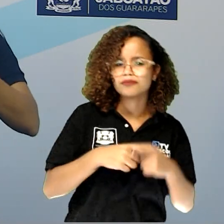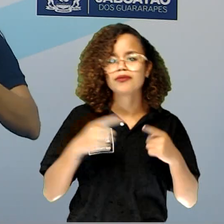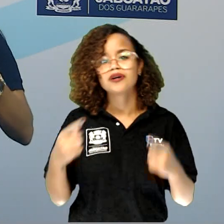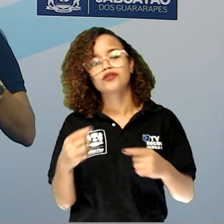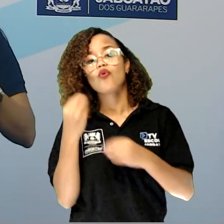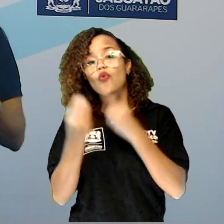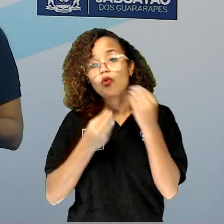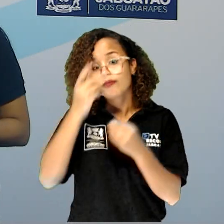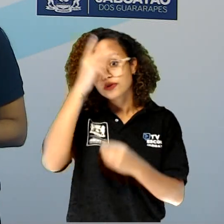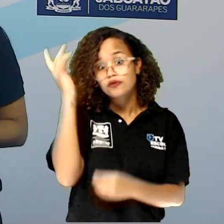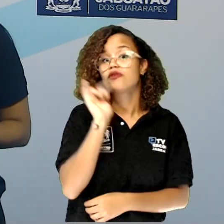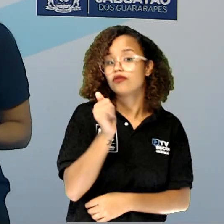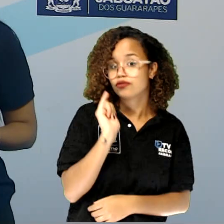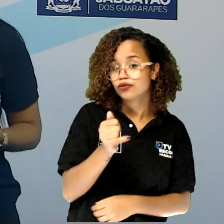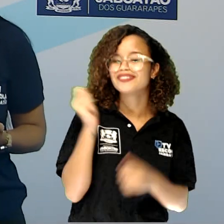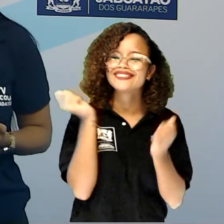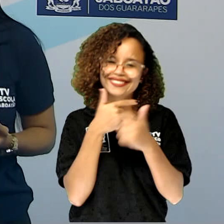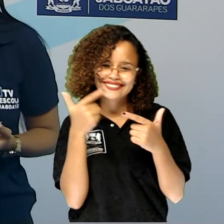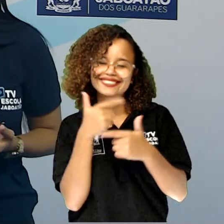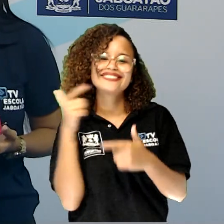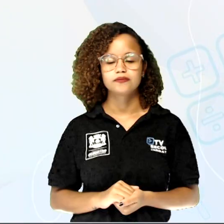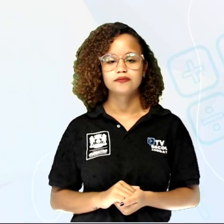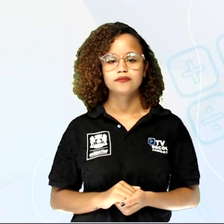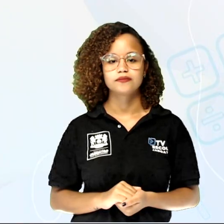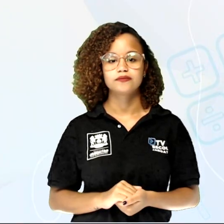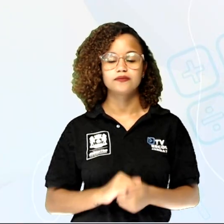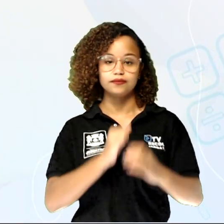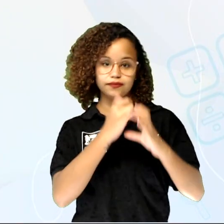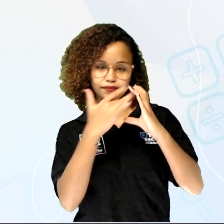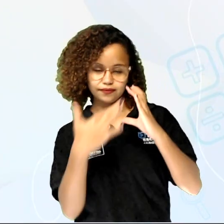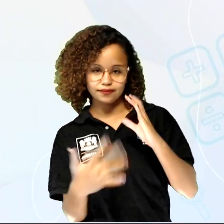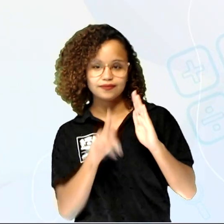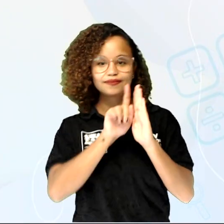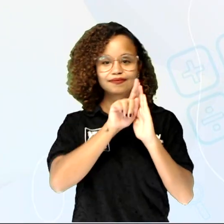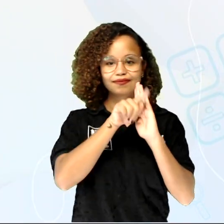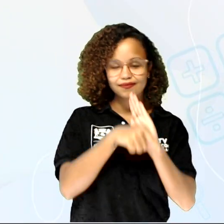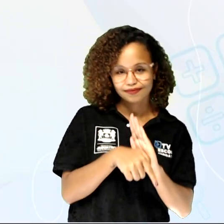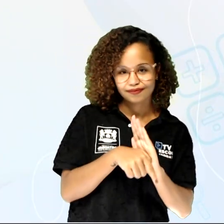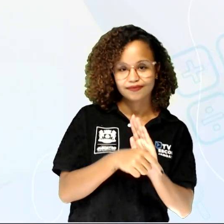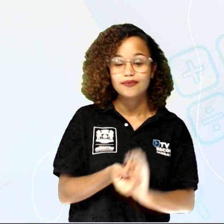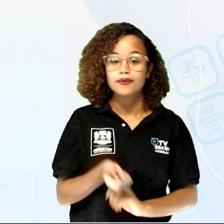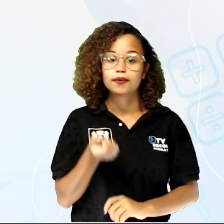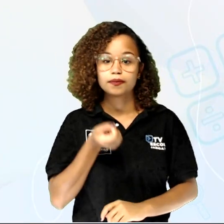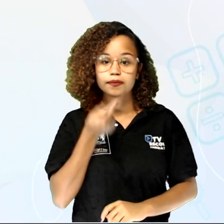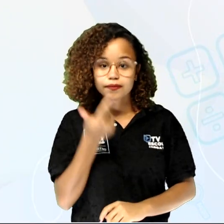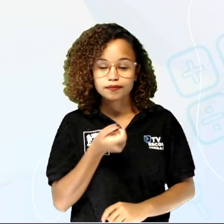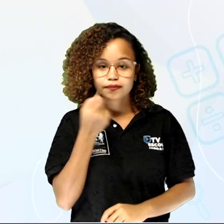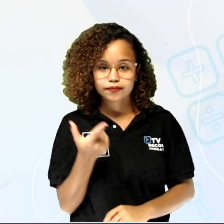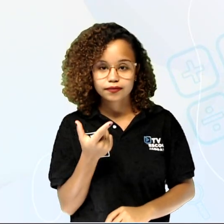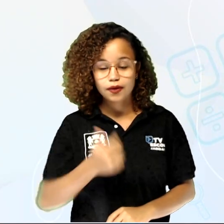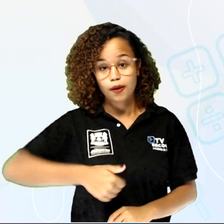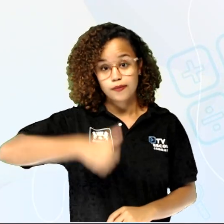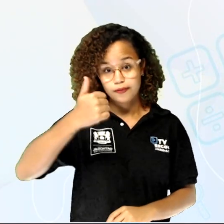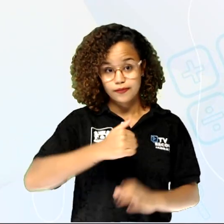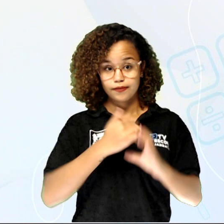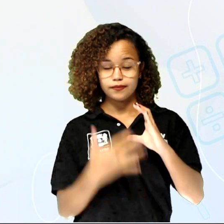forma que é tratado fica engraçado, né? Característica do gênero anedota. A primeira característica